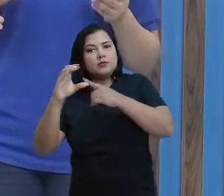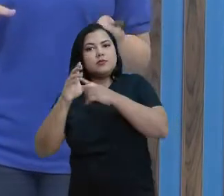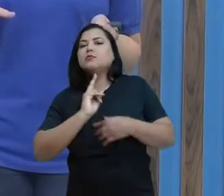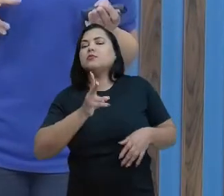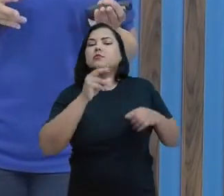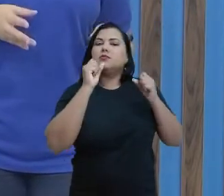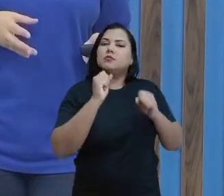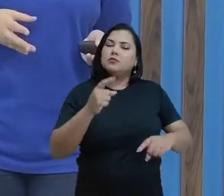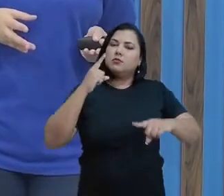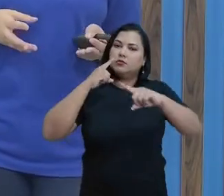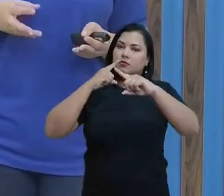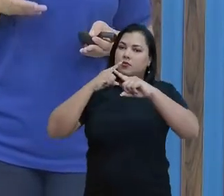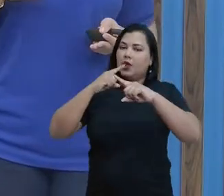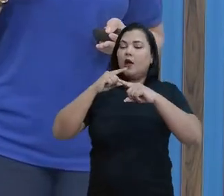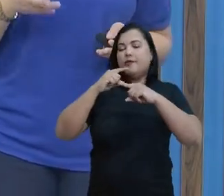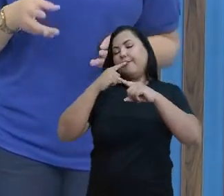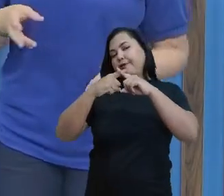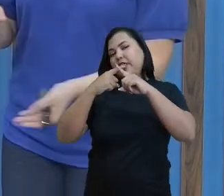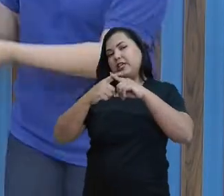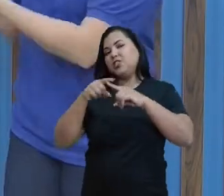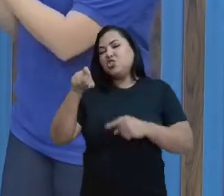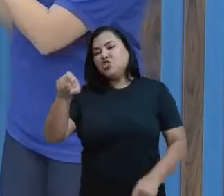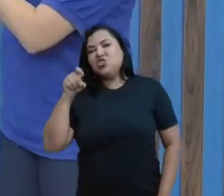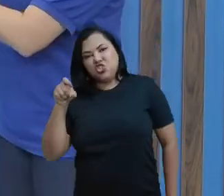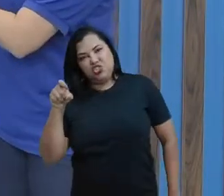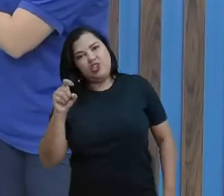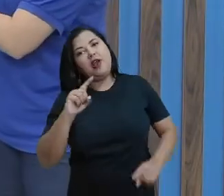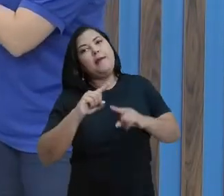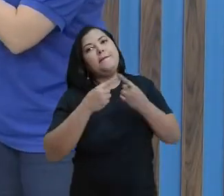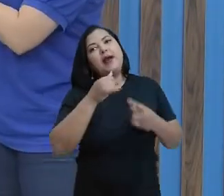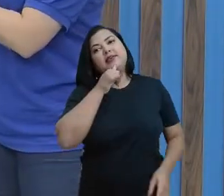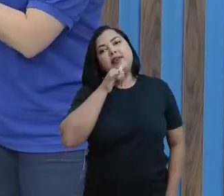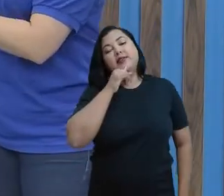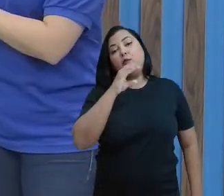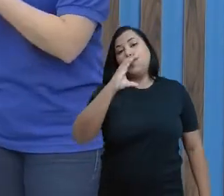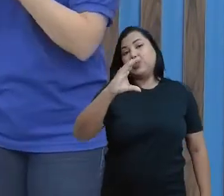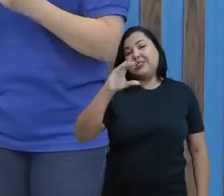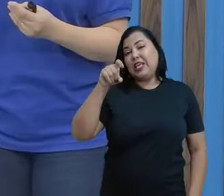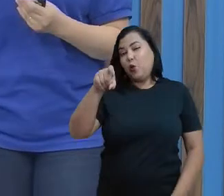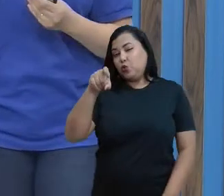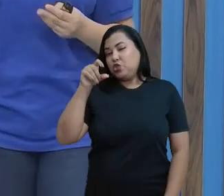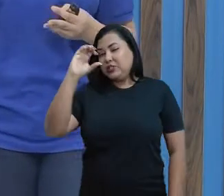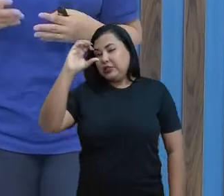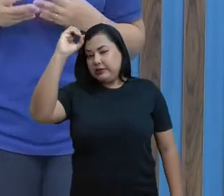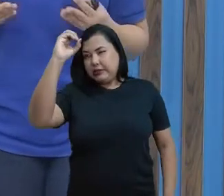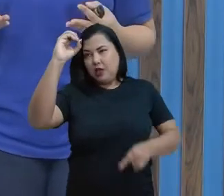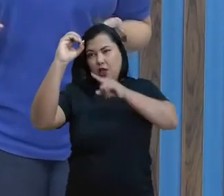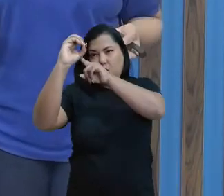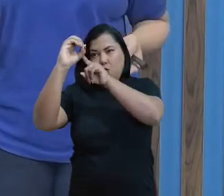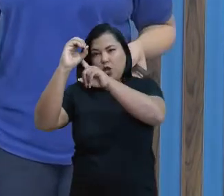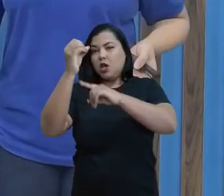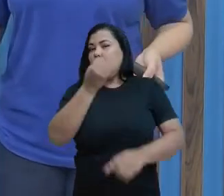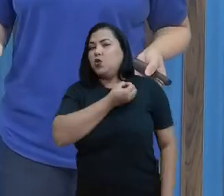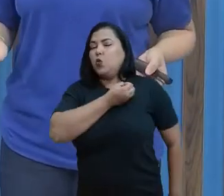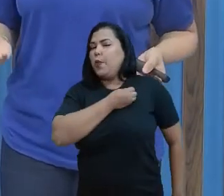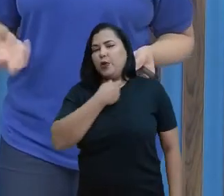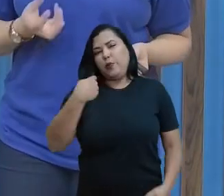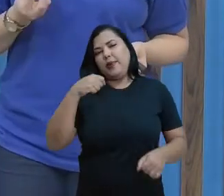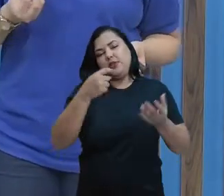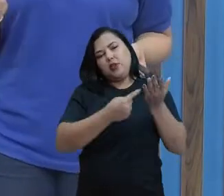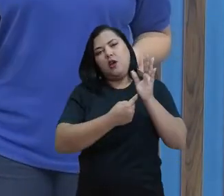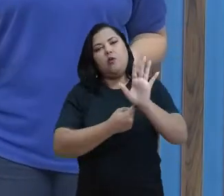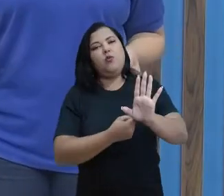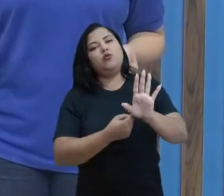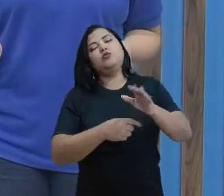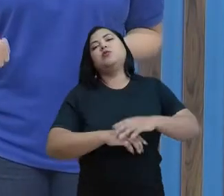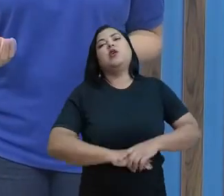aparecer multiplicando o x. Só que como no caso do C, o x é elevado a zero, esse número não vai precisar aparecer,